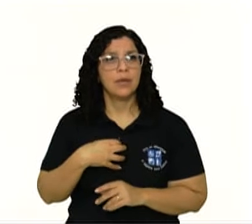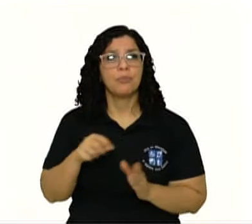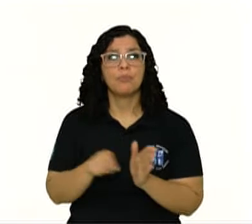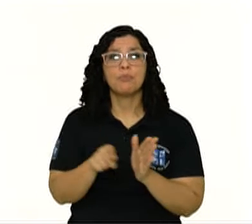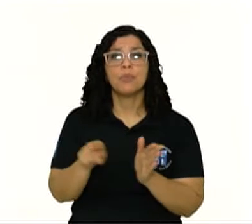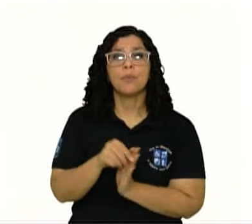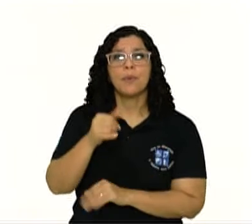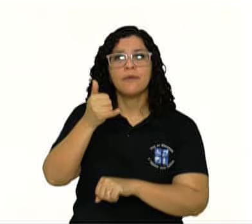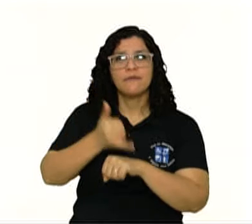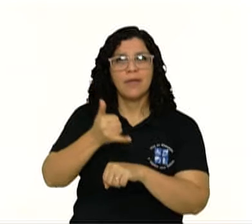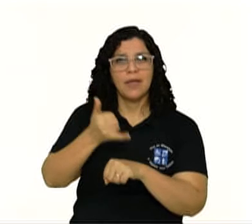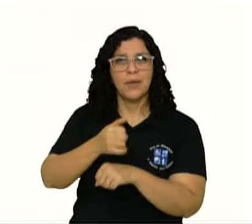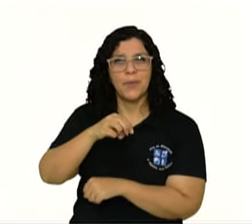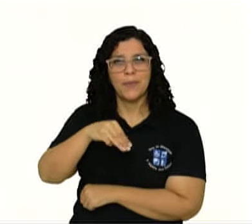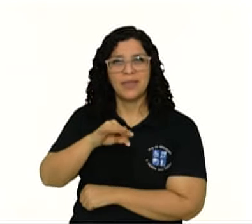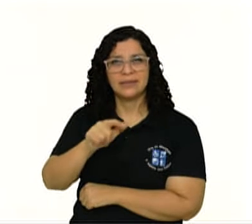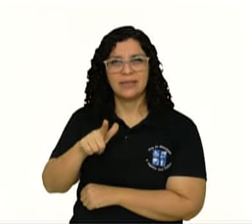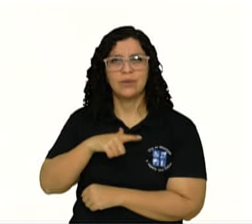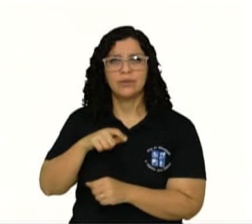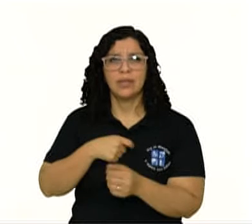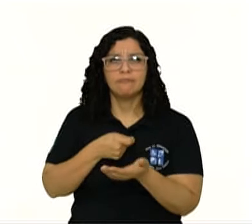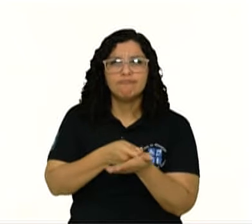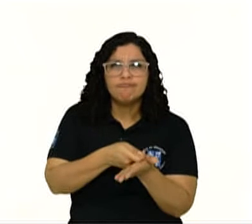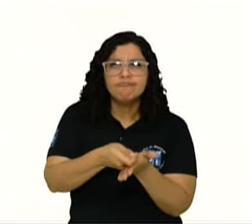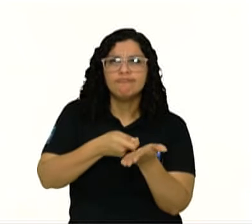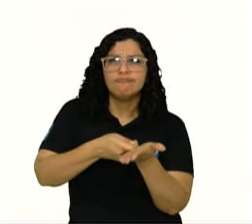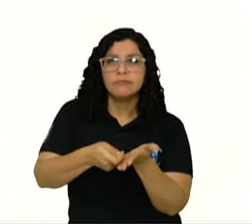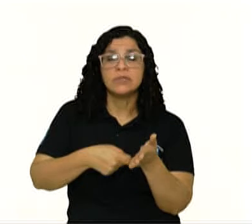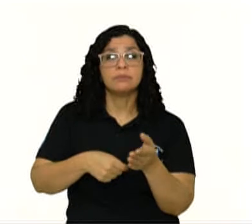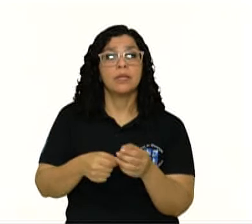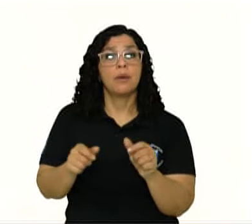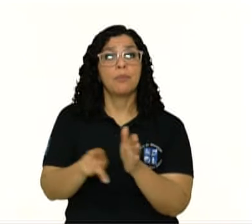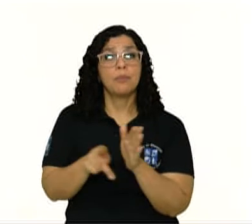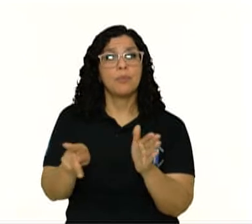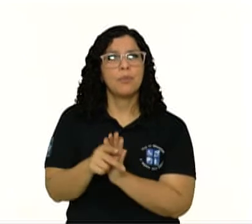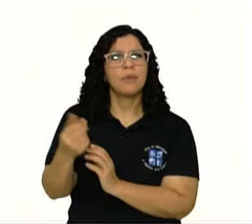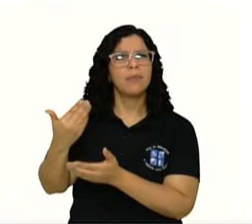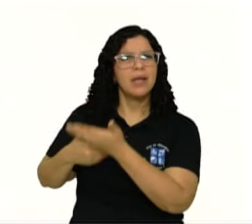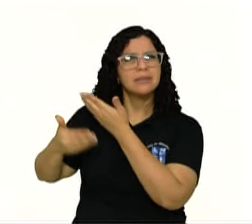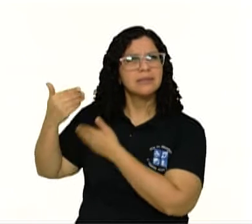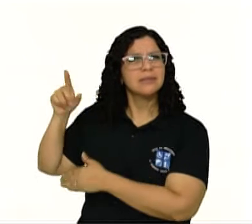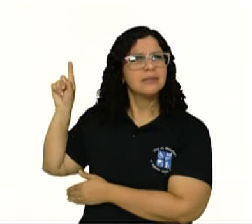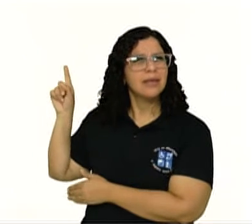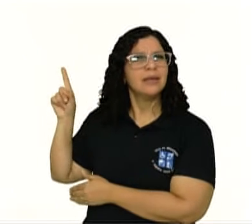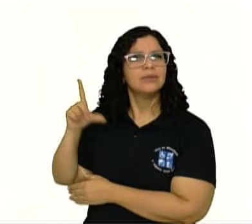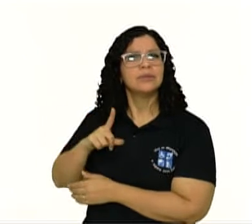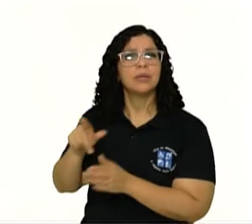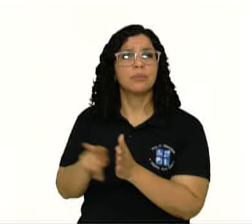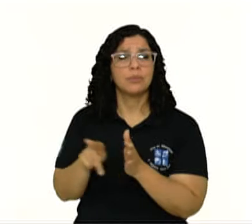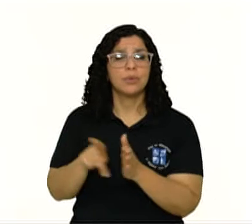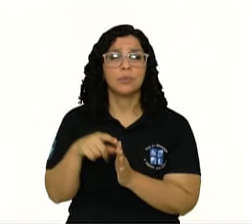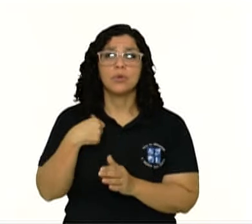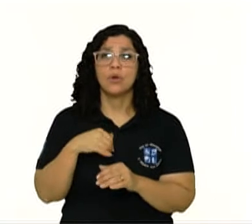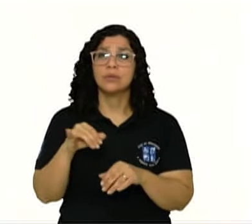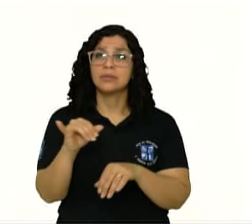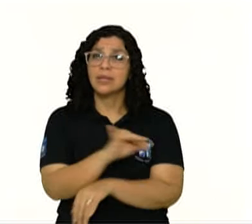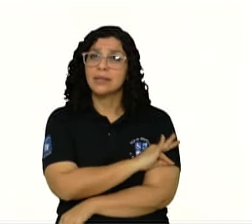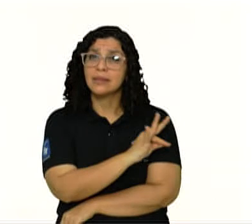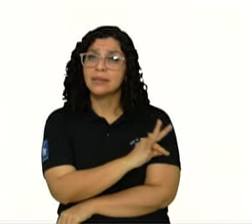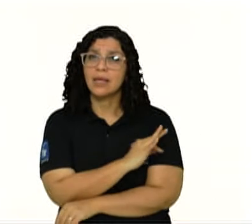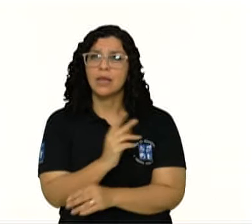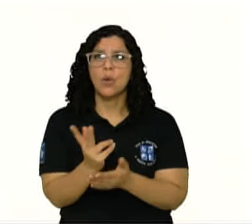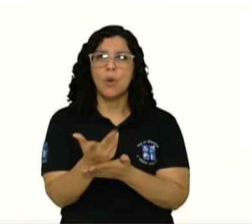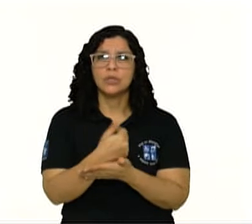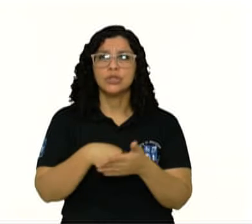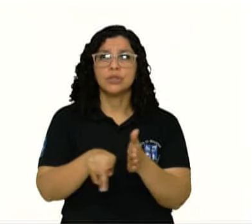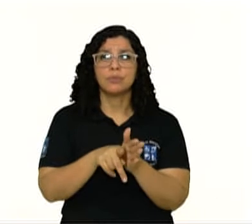Gravação em metal. Ela foi amplamente usada durante a Renascença. Né? Por meio dessa técnica, o artista desenha